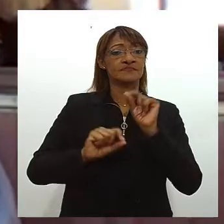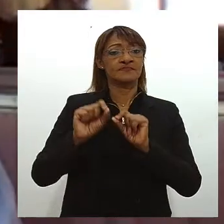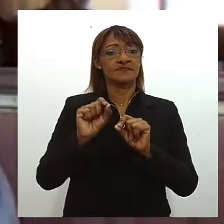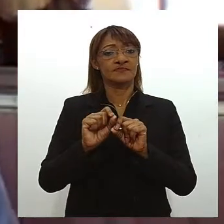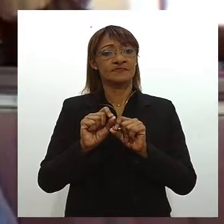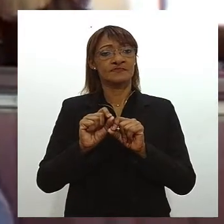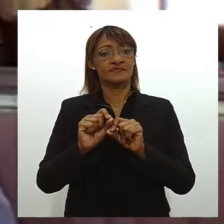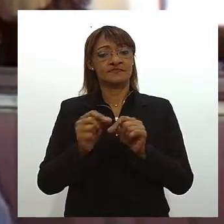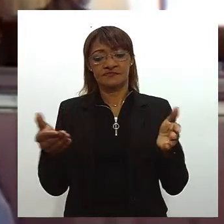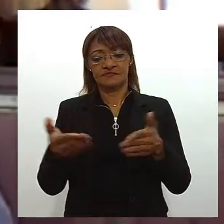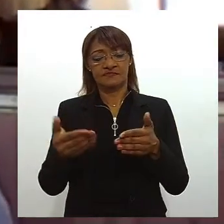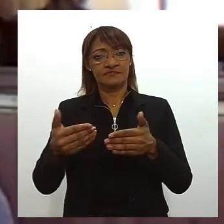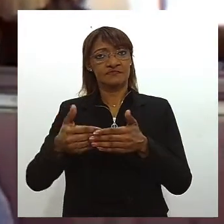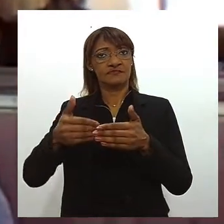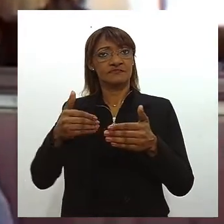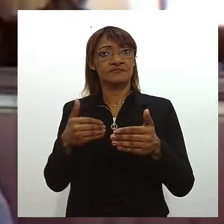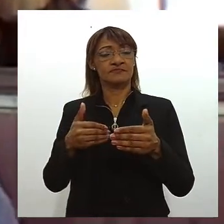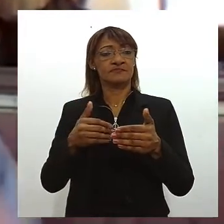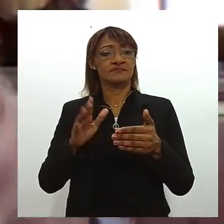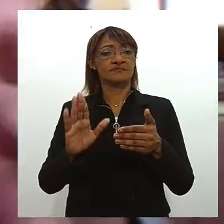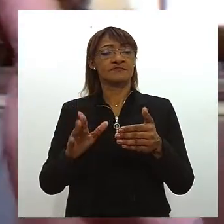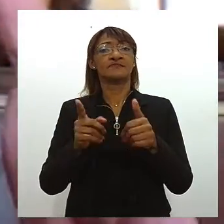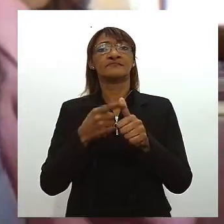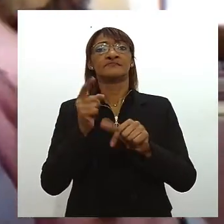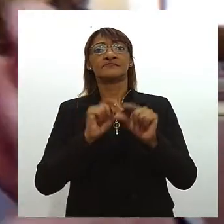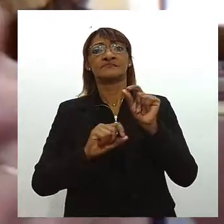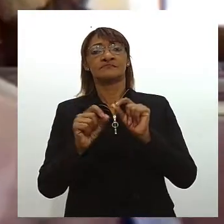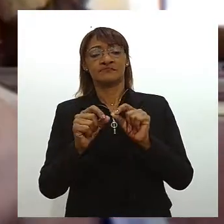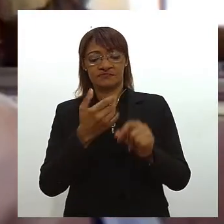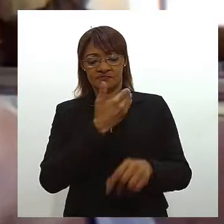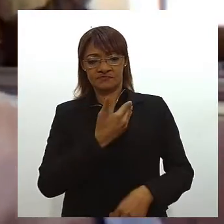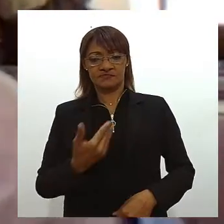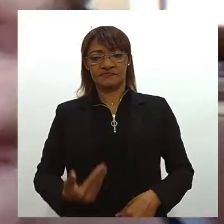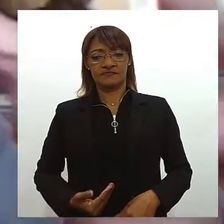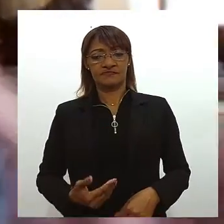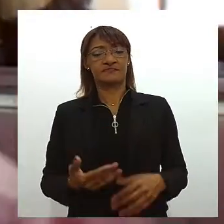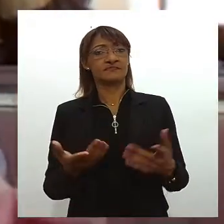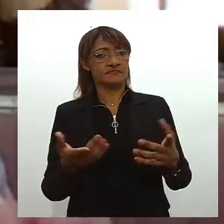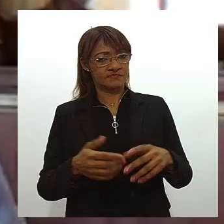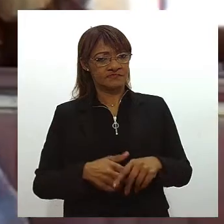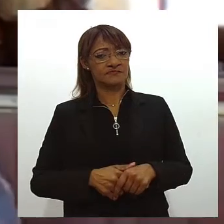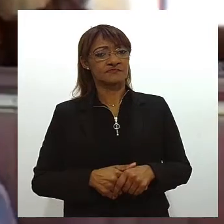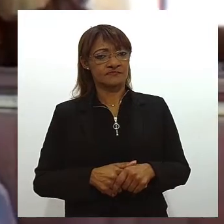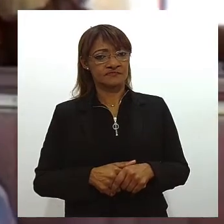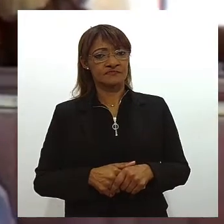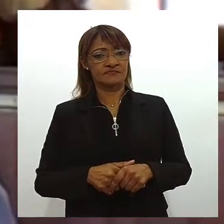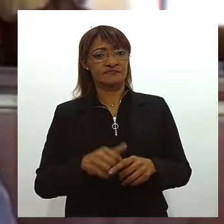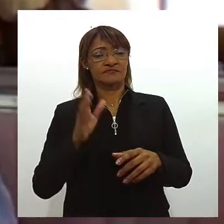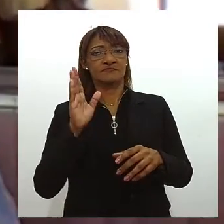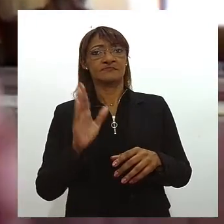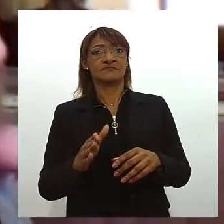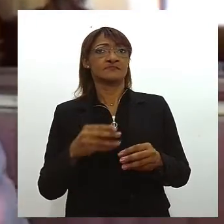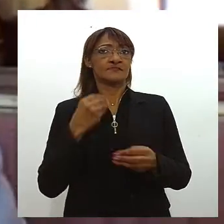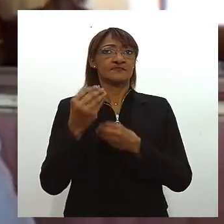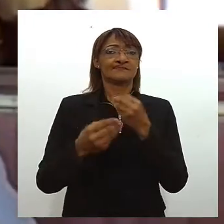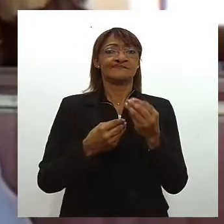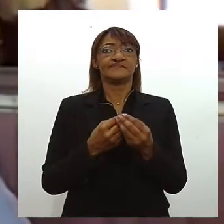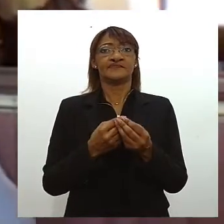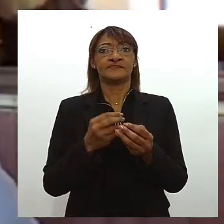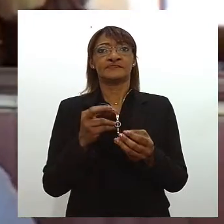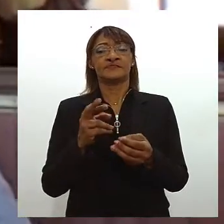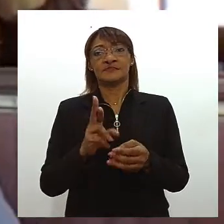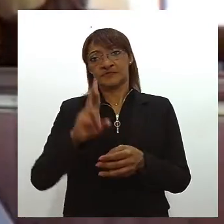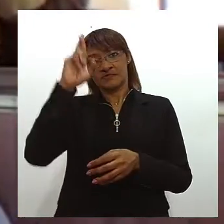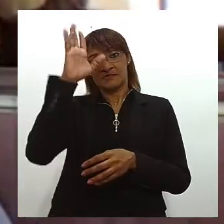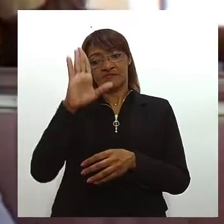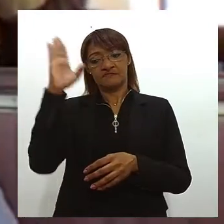período, primeiro em função de um governo que ocupou a República Brasileira e que tem